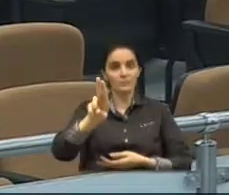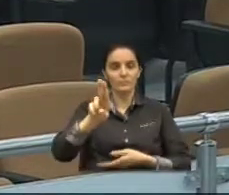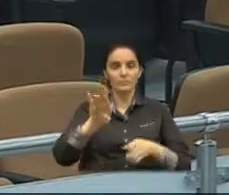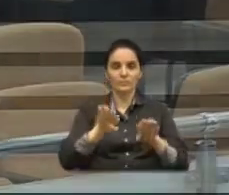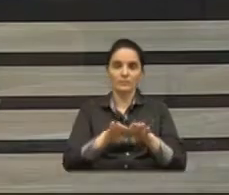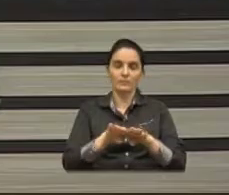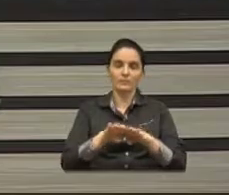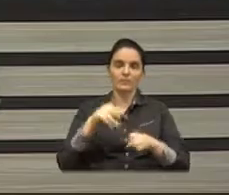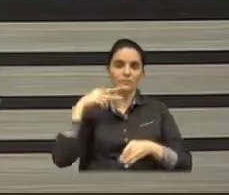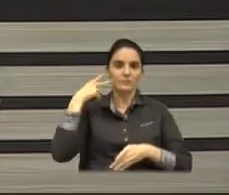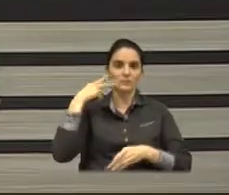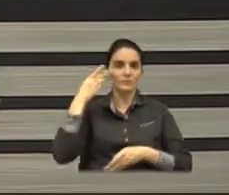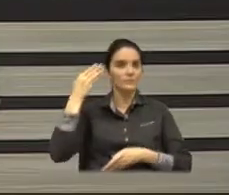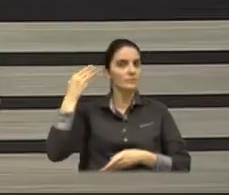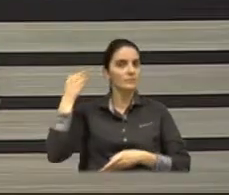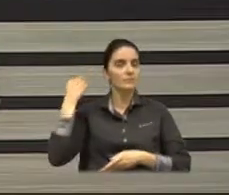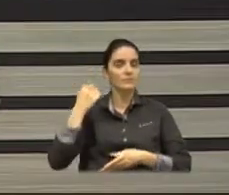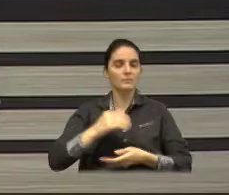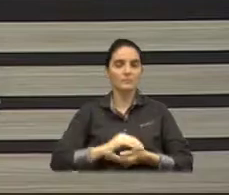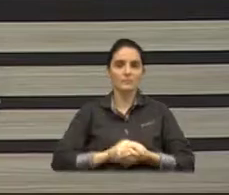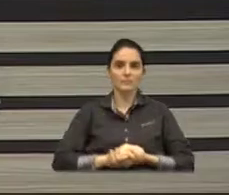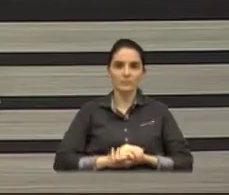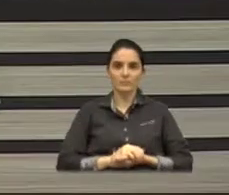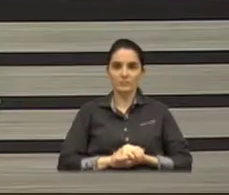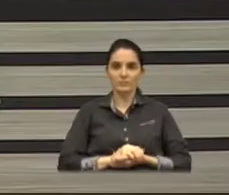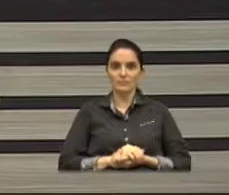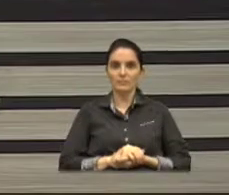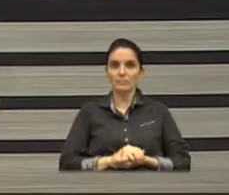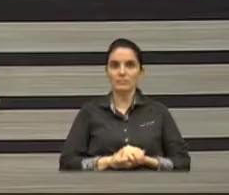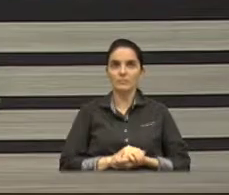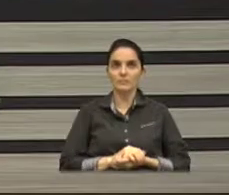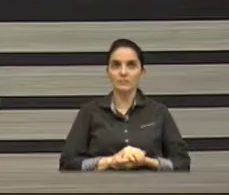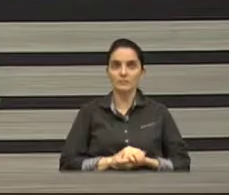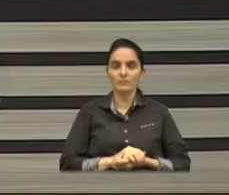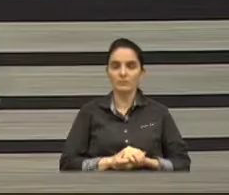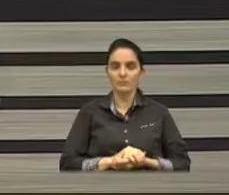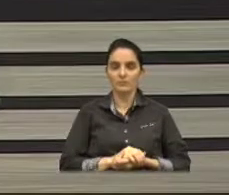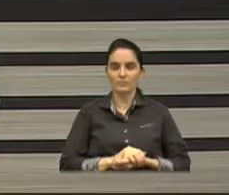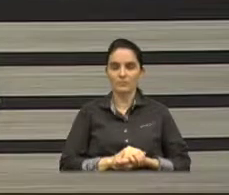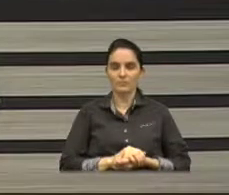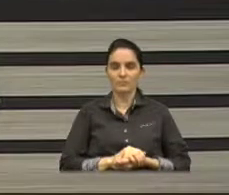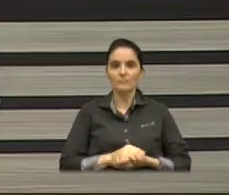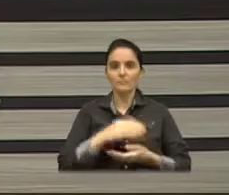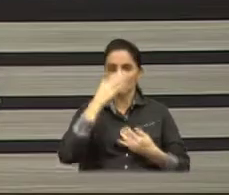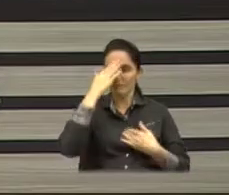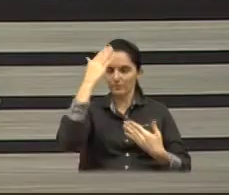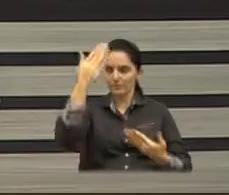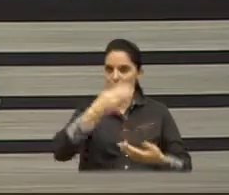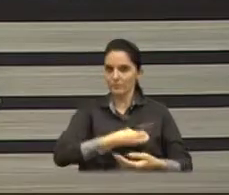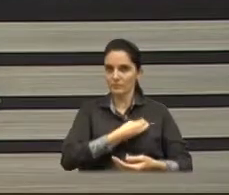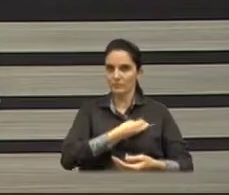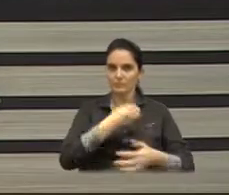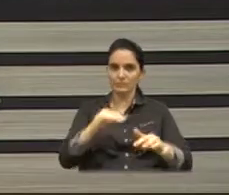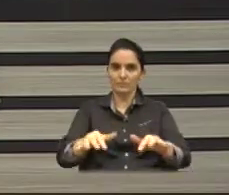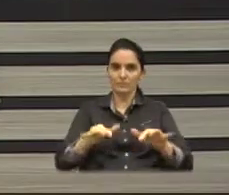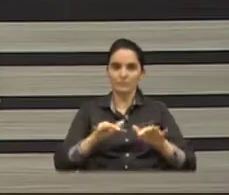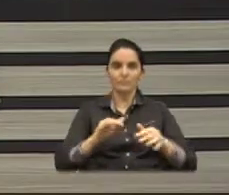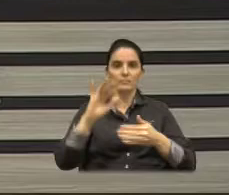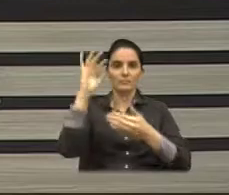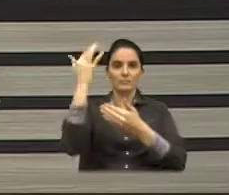Ju Negão, o Antônio Braz Nascimento, já comentei. Então, obrigado pela presença. Moção de